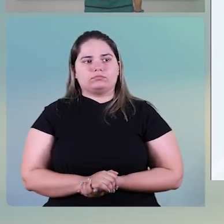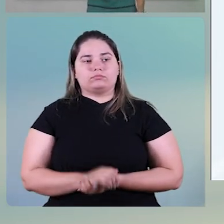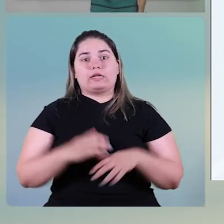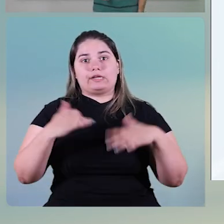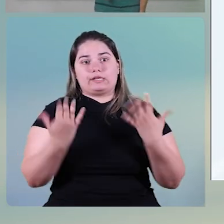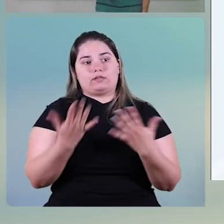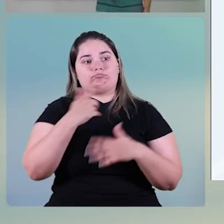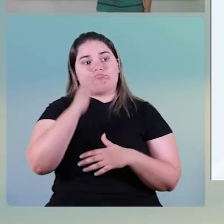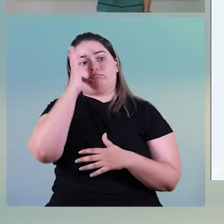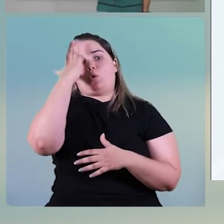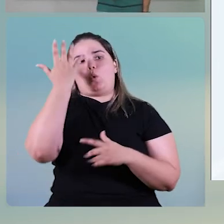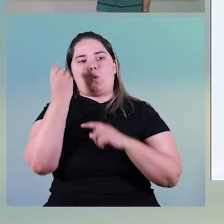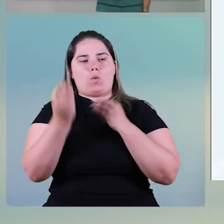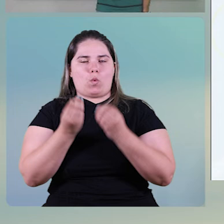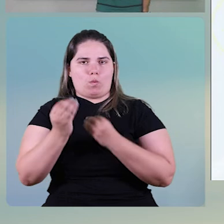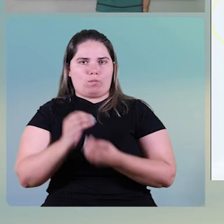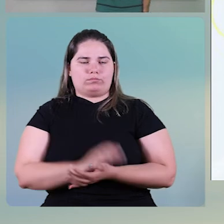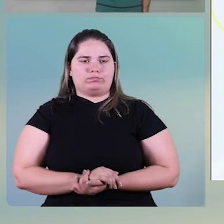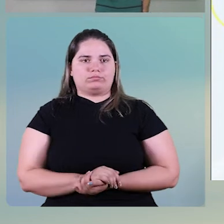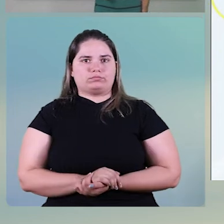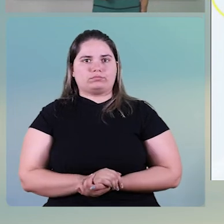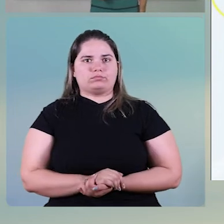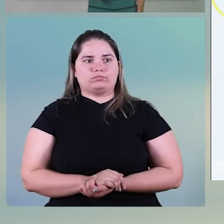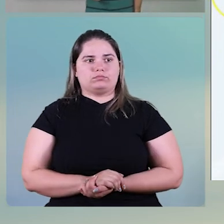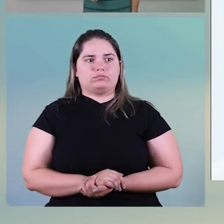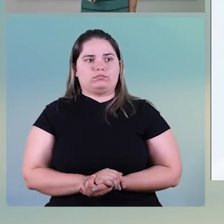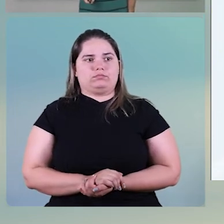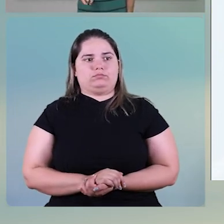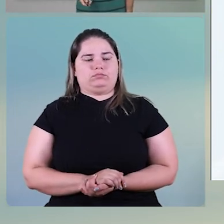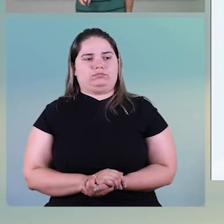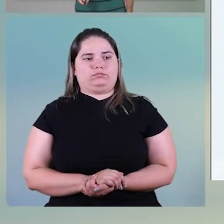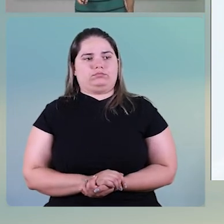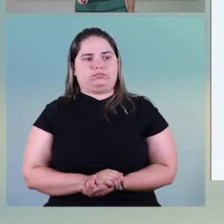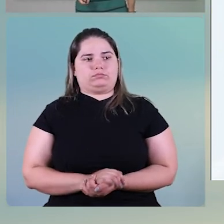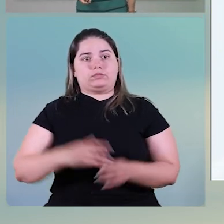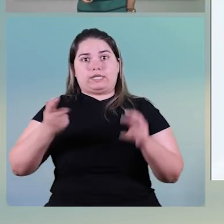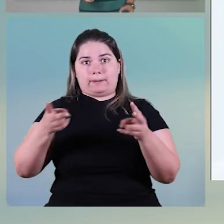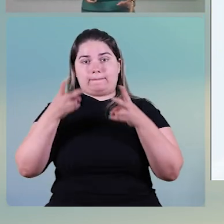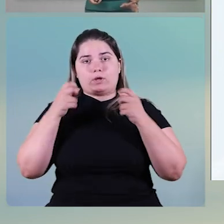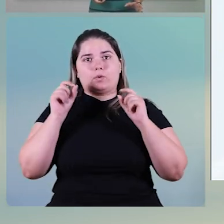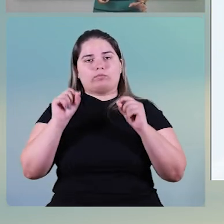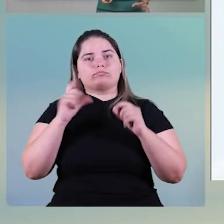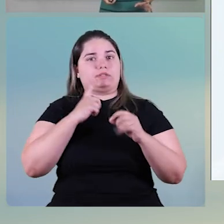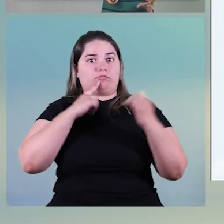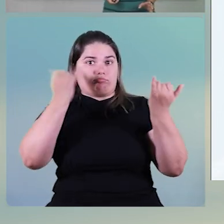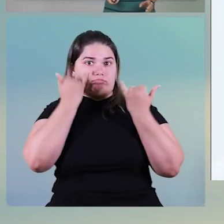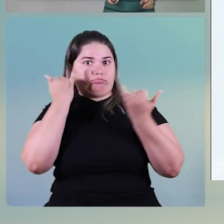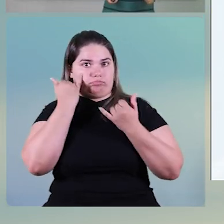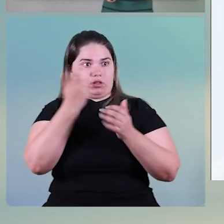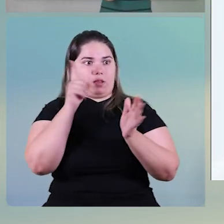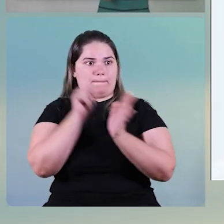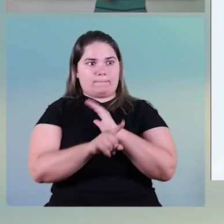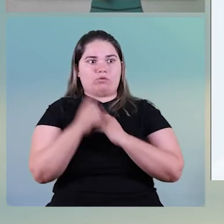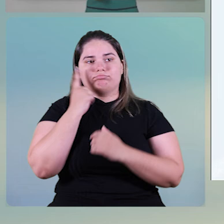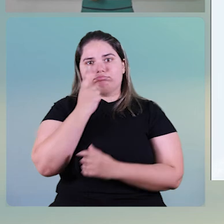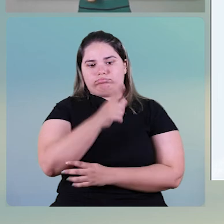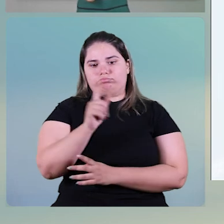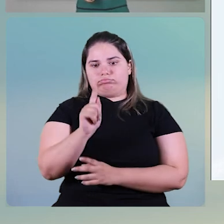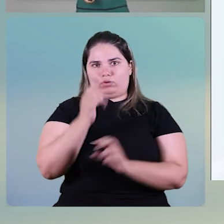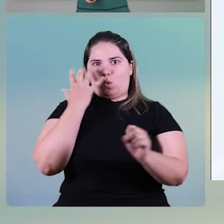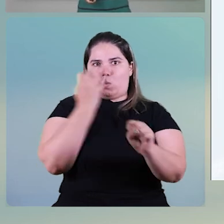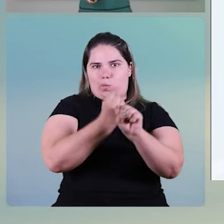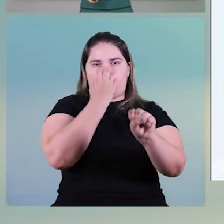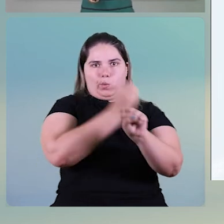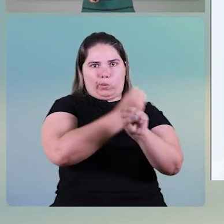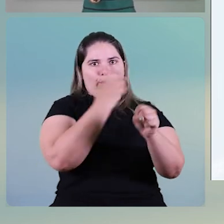vamos lá resolver, né? Observe Os dados da questão. Gravidade,